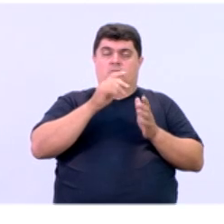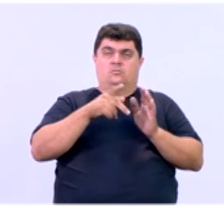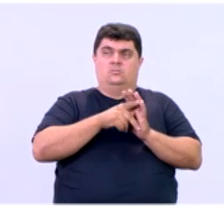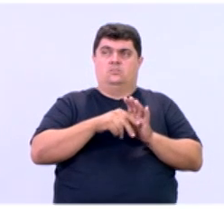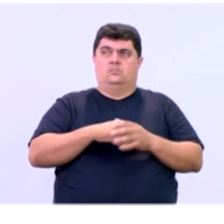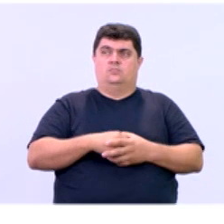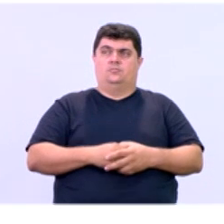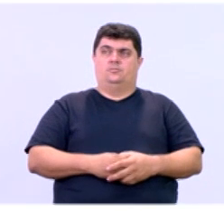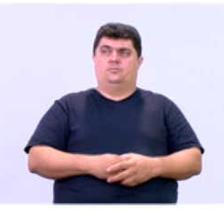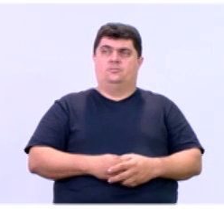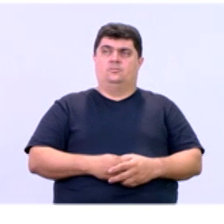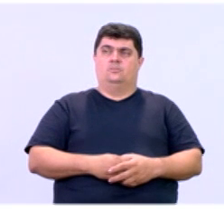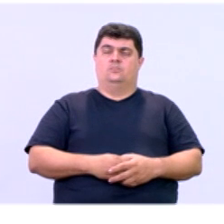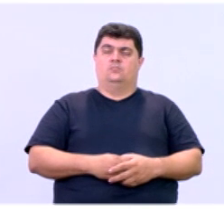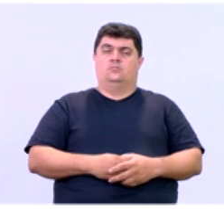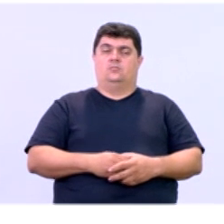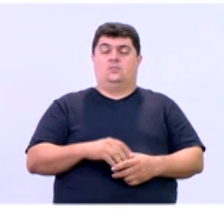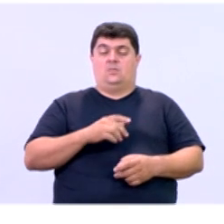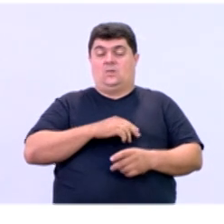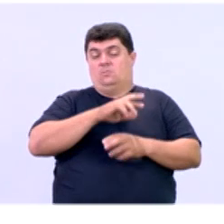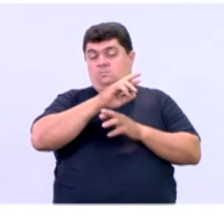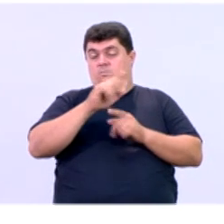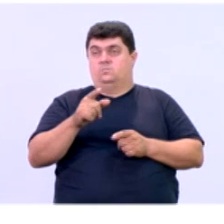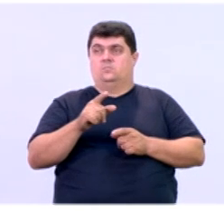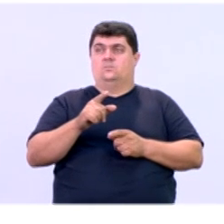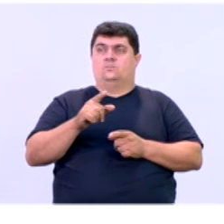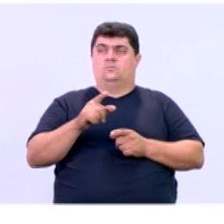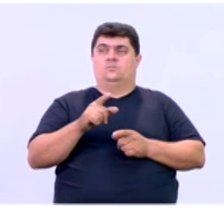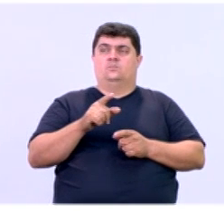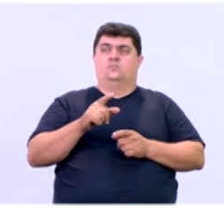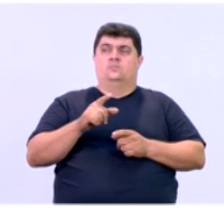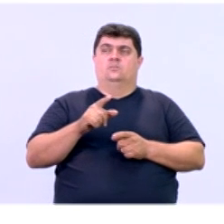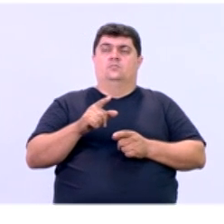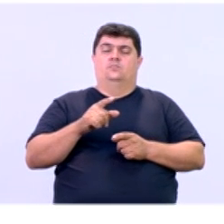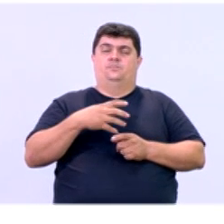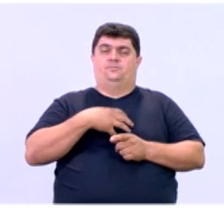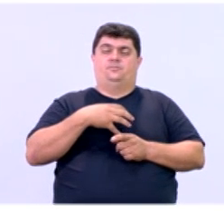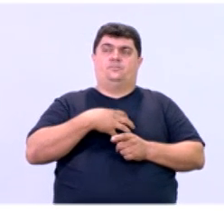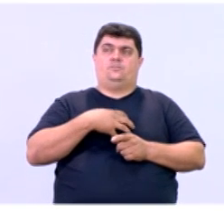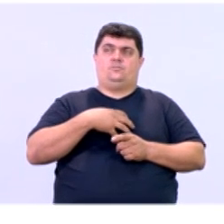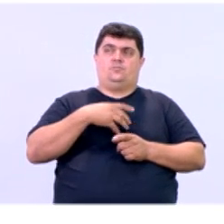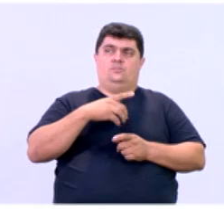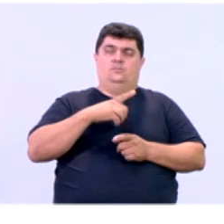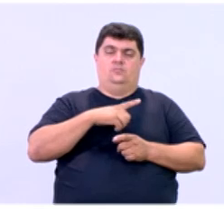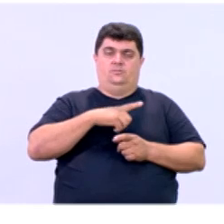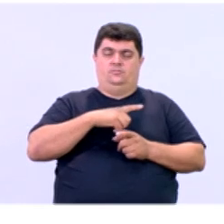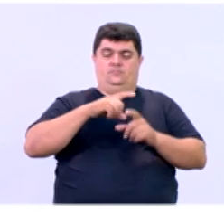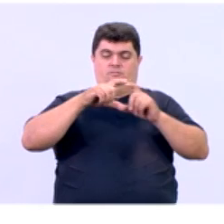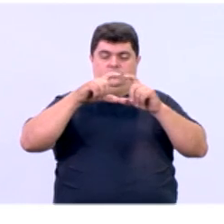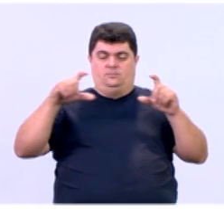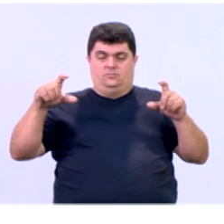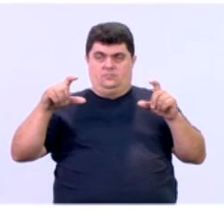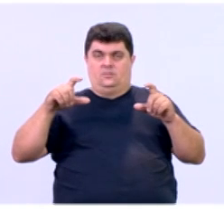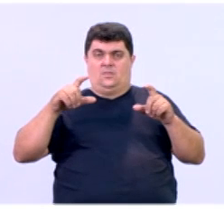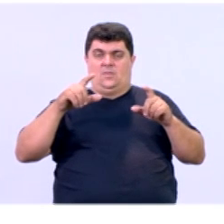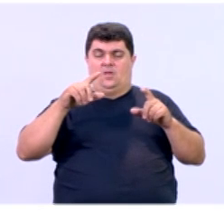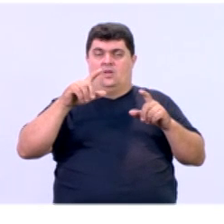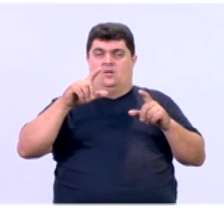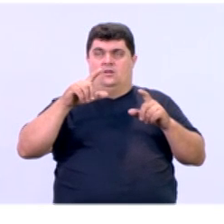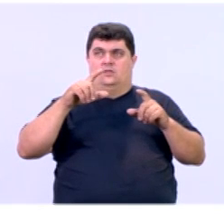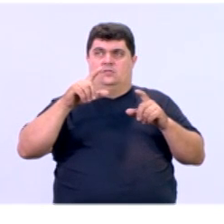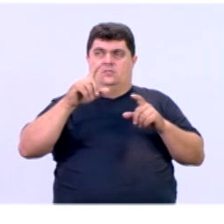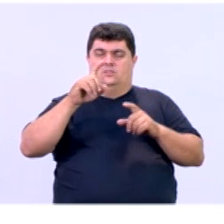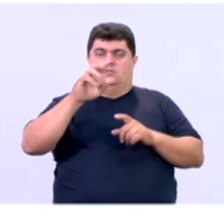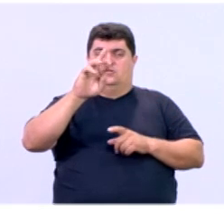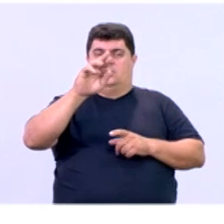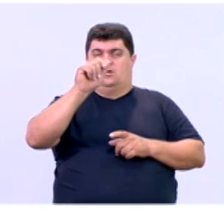Então, eu tenho comportamentos diferentes aqui. Então, eu tenho um botão de rádio, que eu